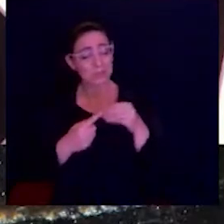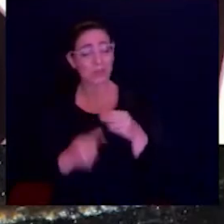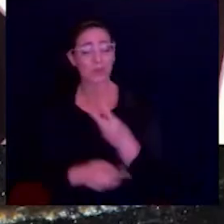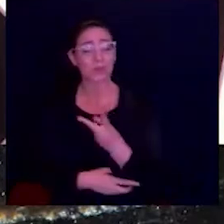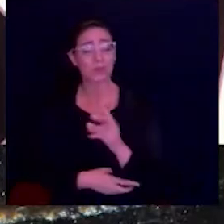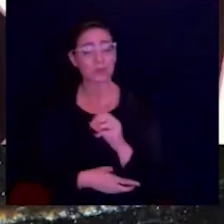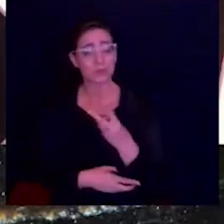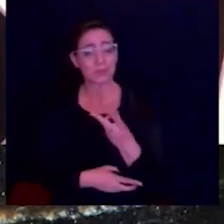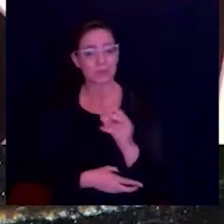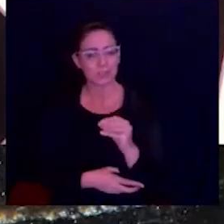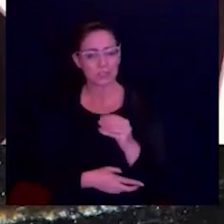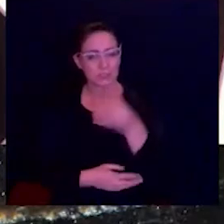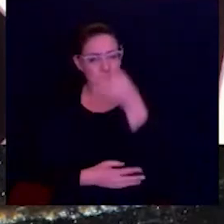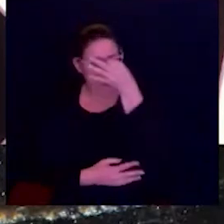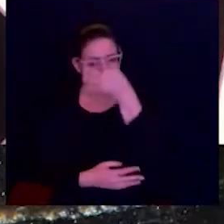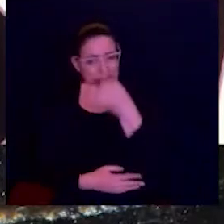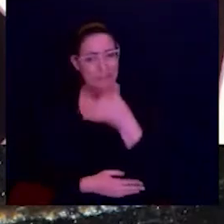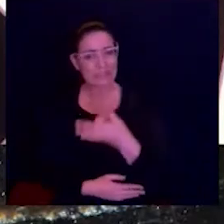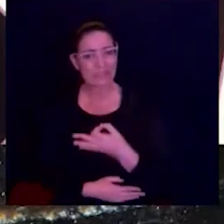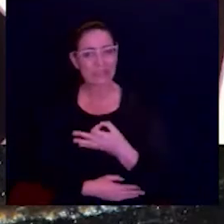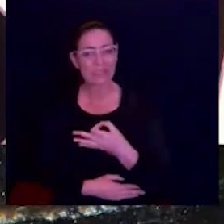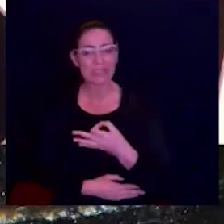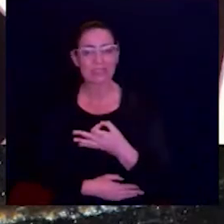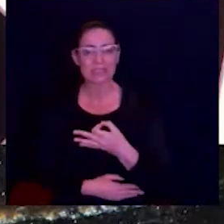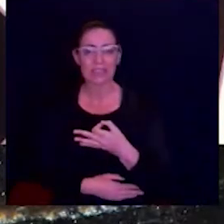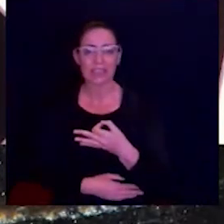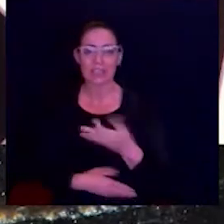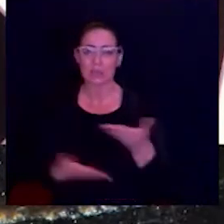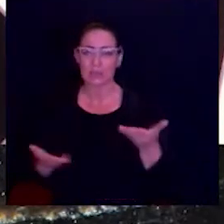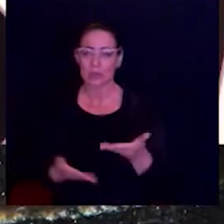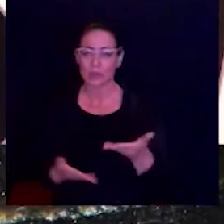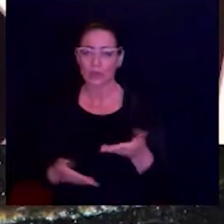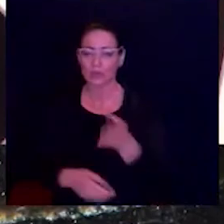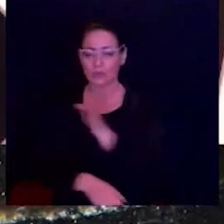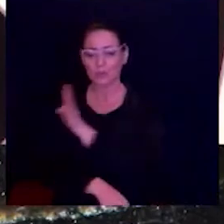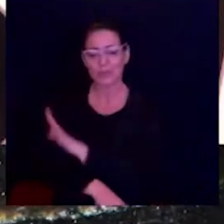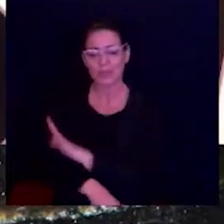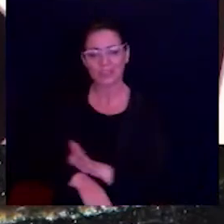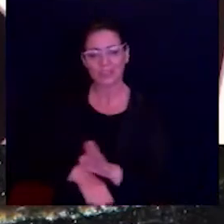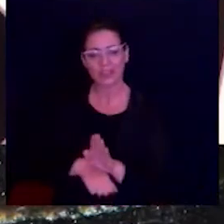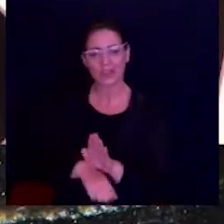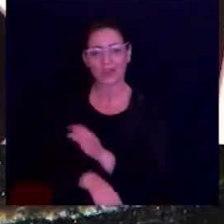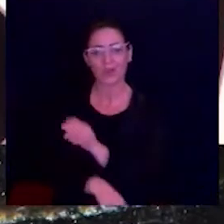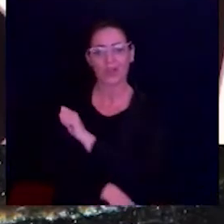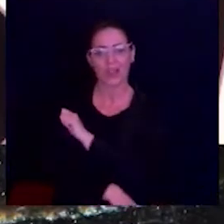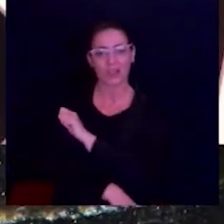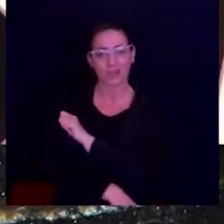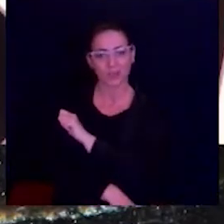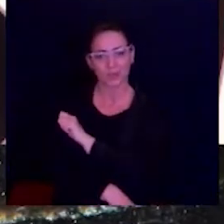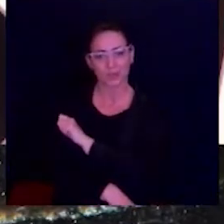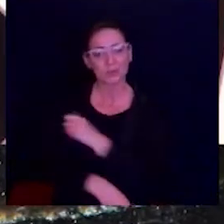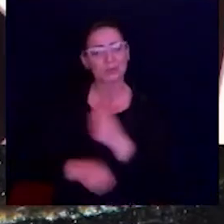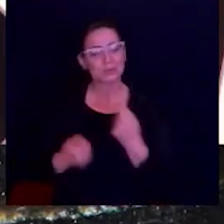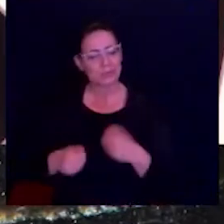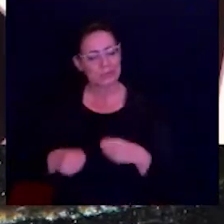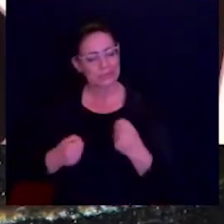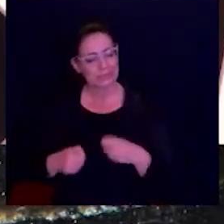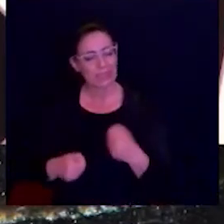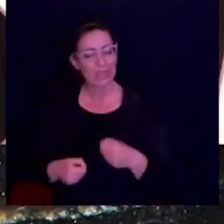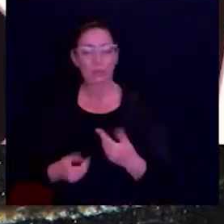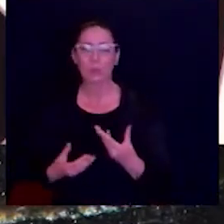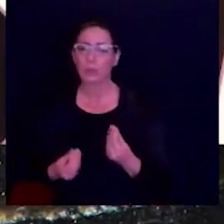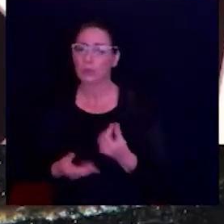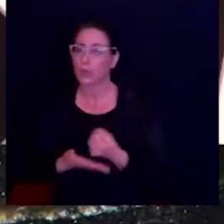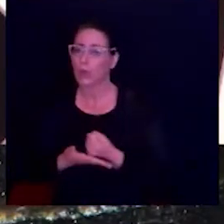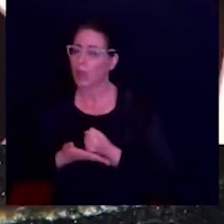certeza e com toda certeza os nossos bacharéis e as nossas bacharelas necessitaram de muito apoio,